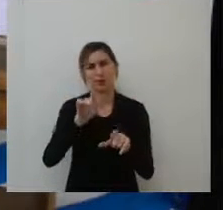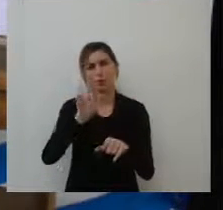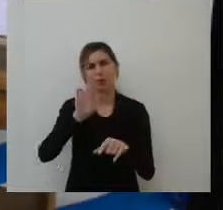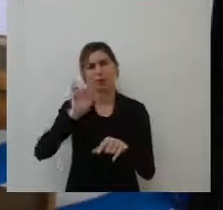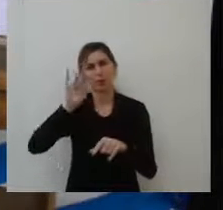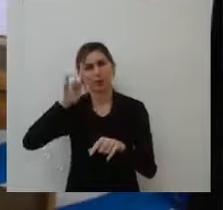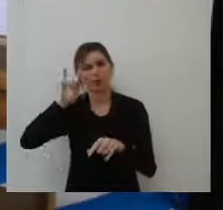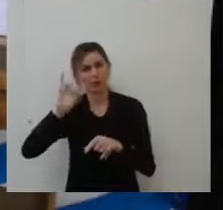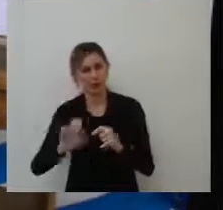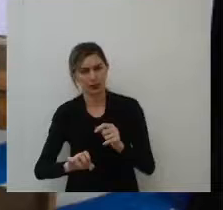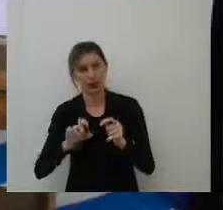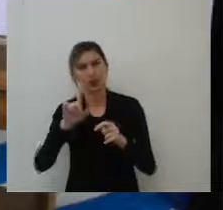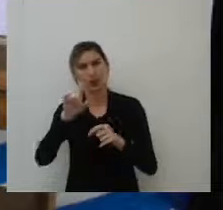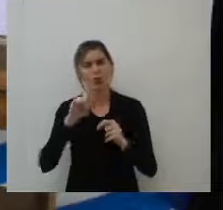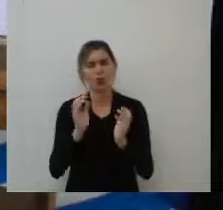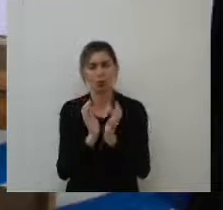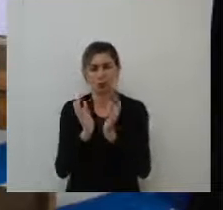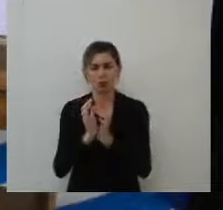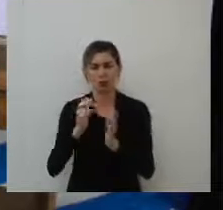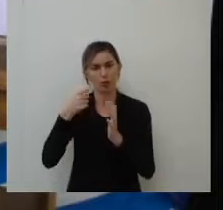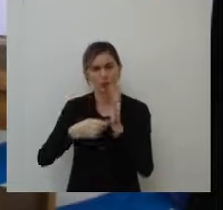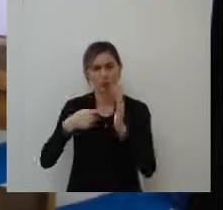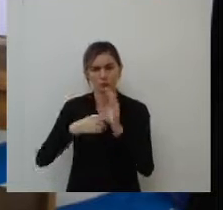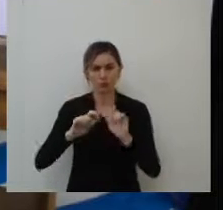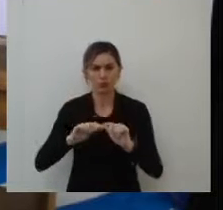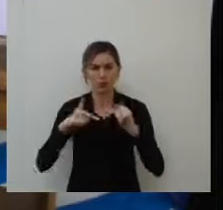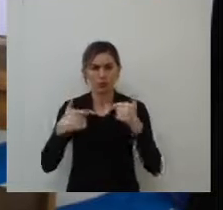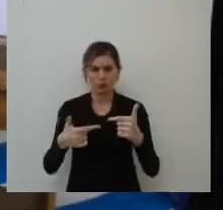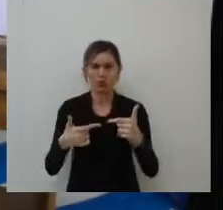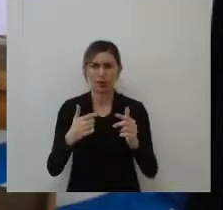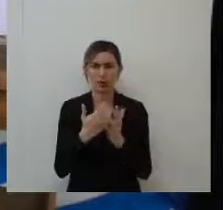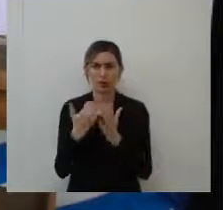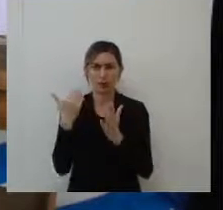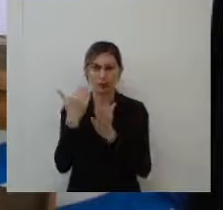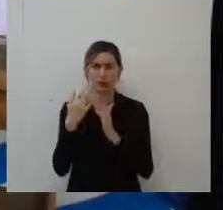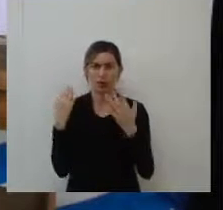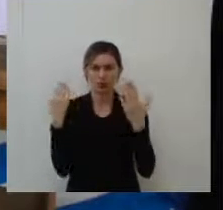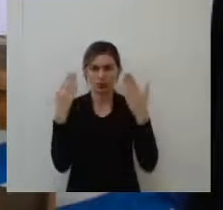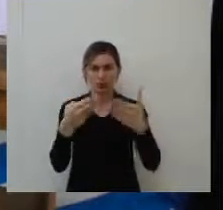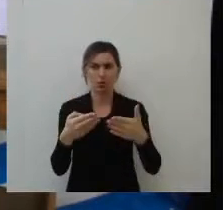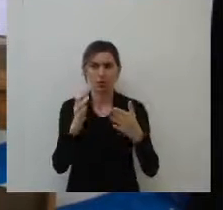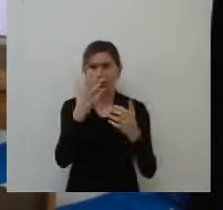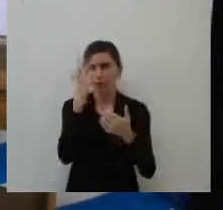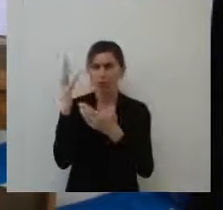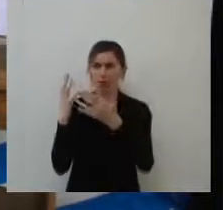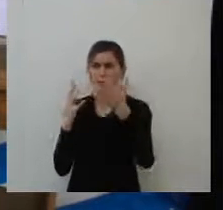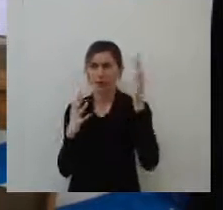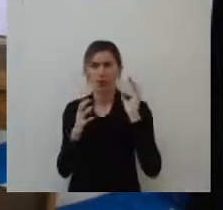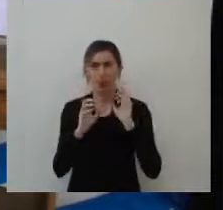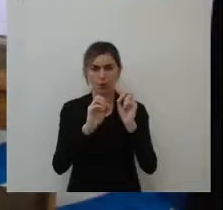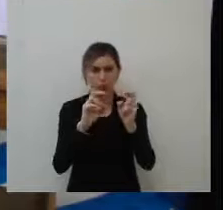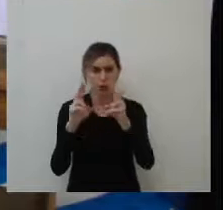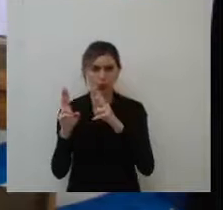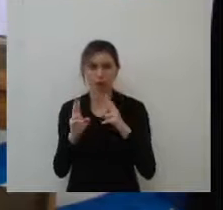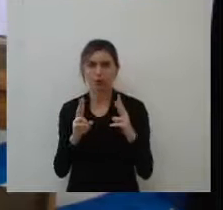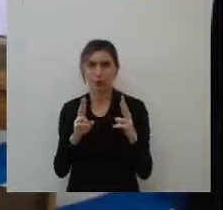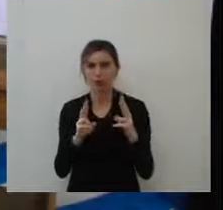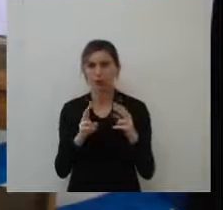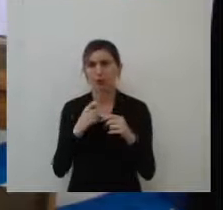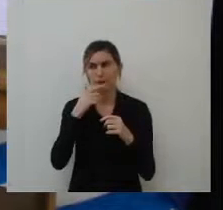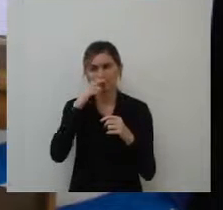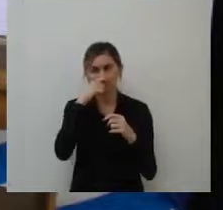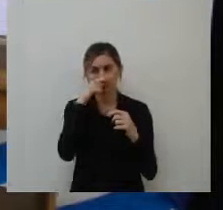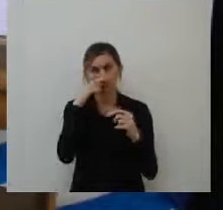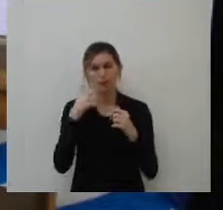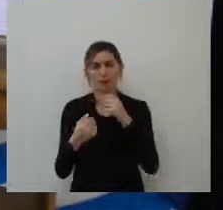gente? O Greenpeace é aquele grupo de ativismo mais voltado para a área ambiental, ok?